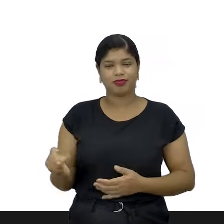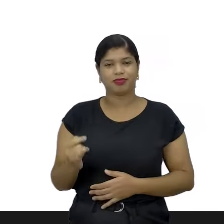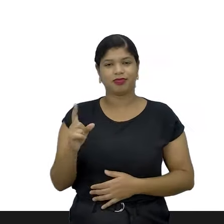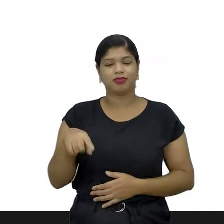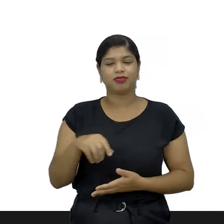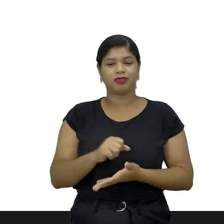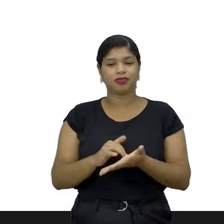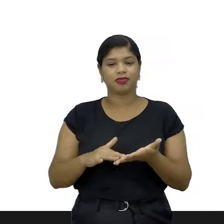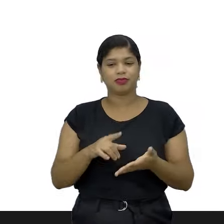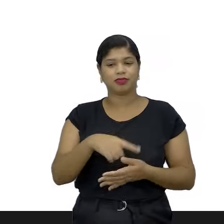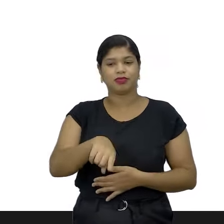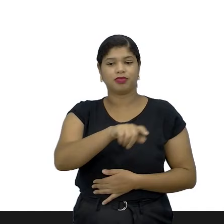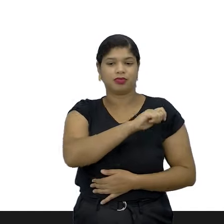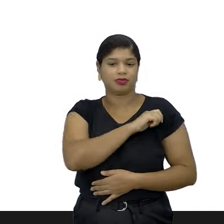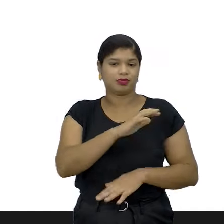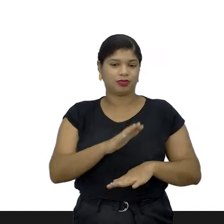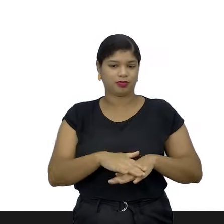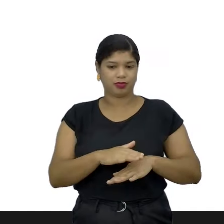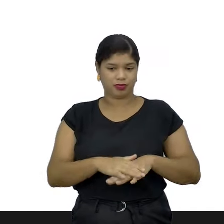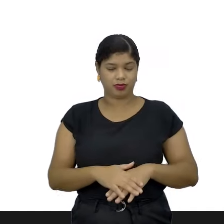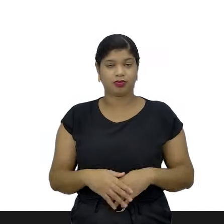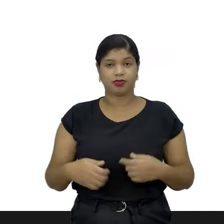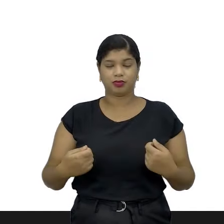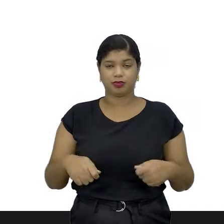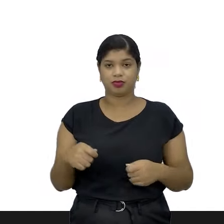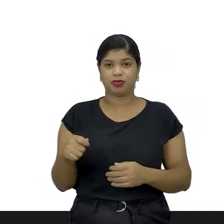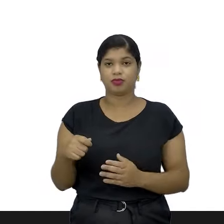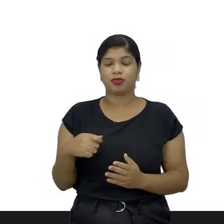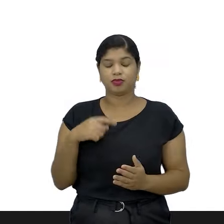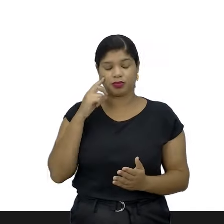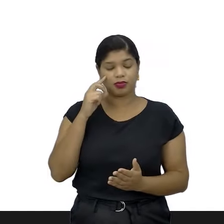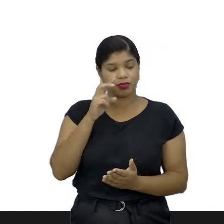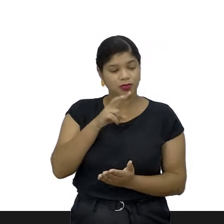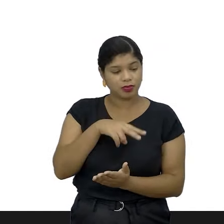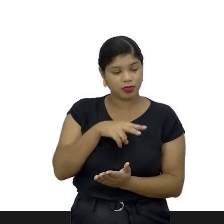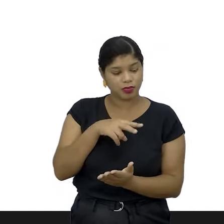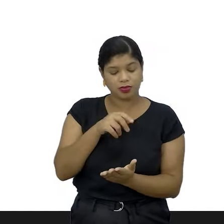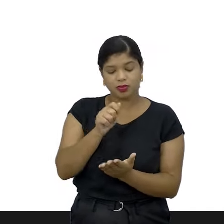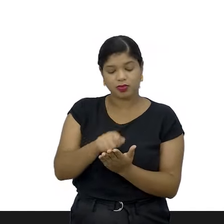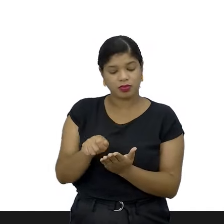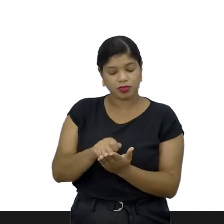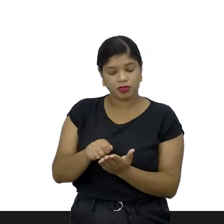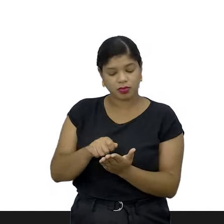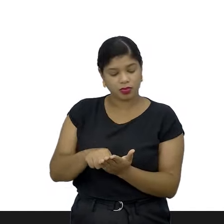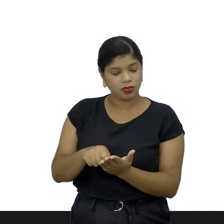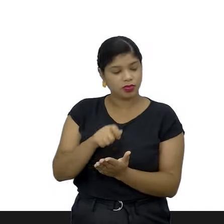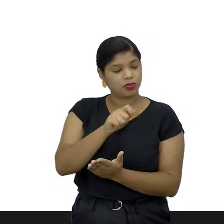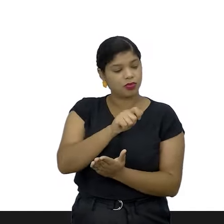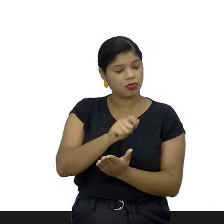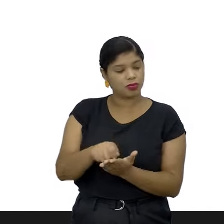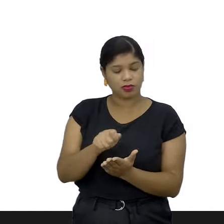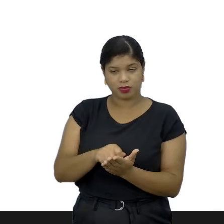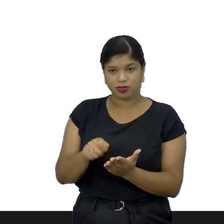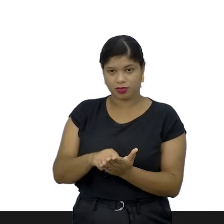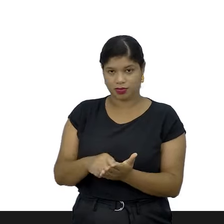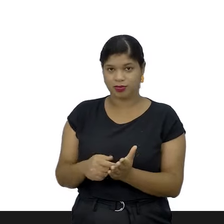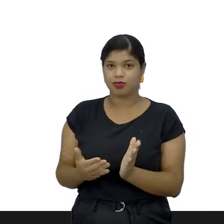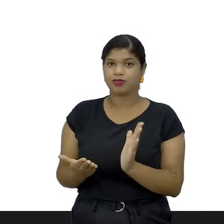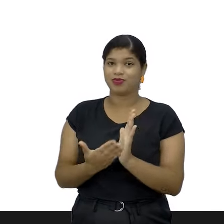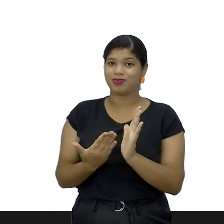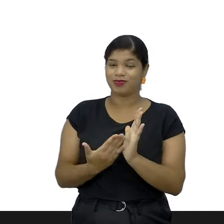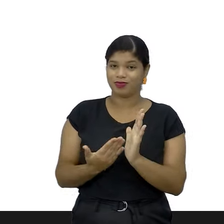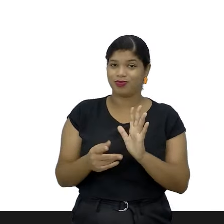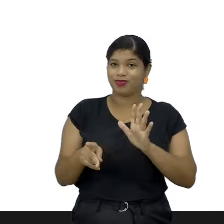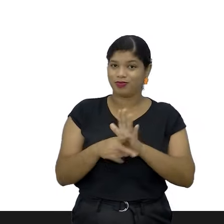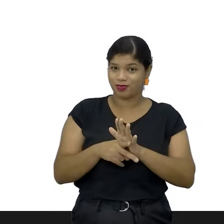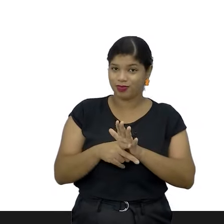eles estão fazendo. Eles vão compilar receitas para escrever o livro de receitas da turma. Então, as receitas